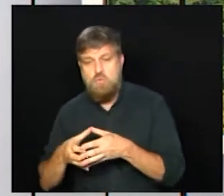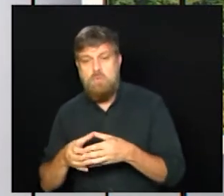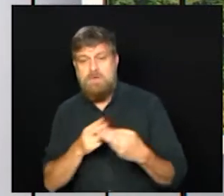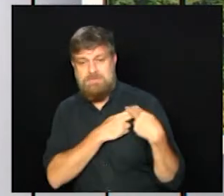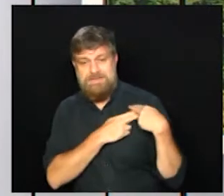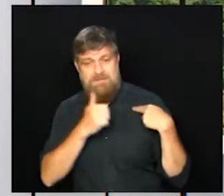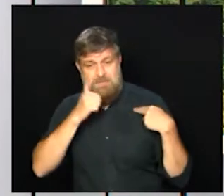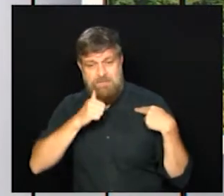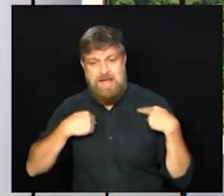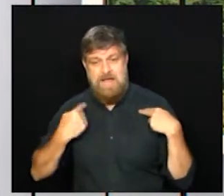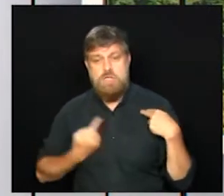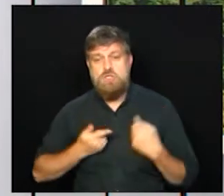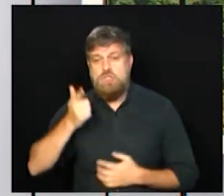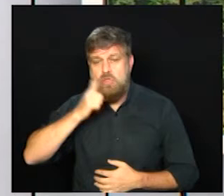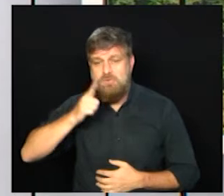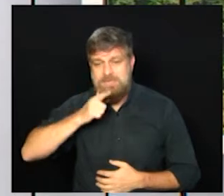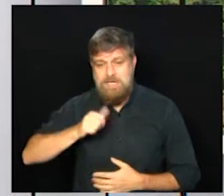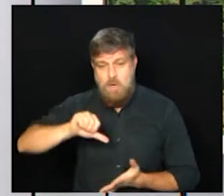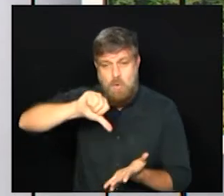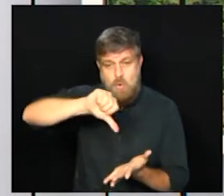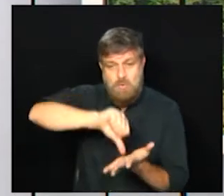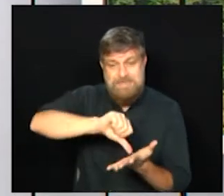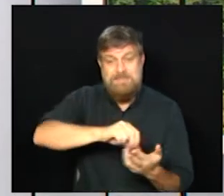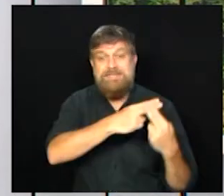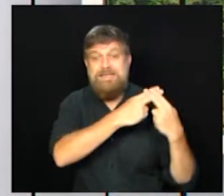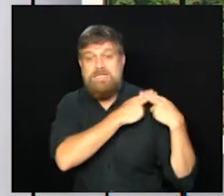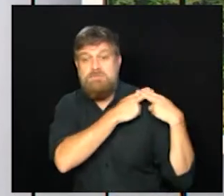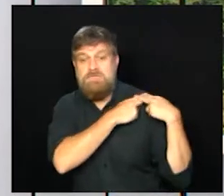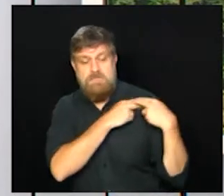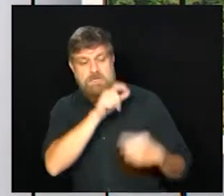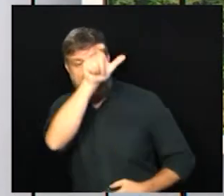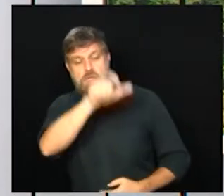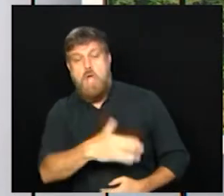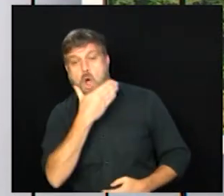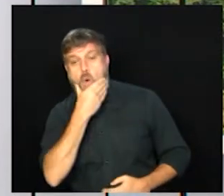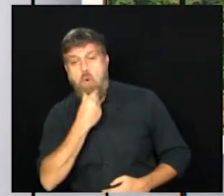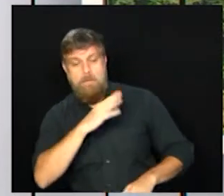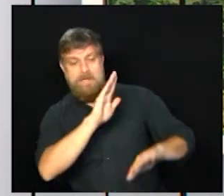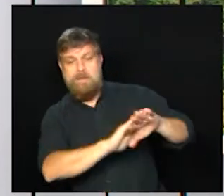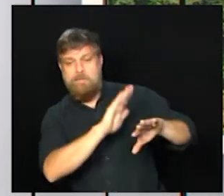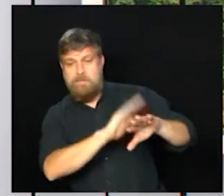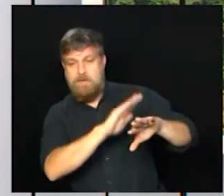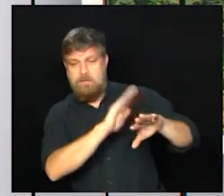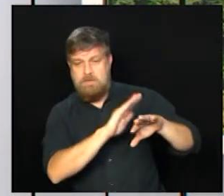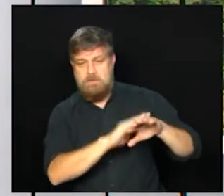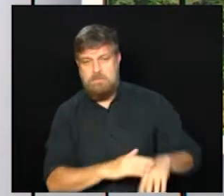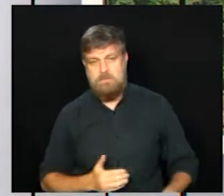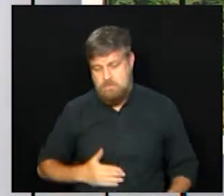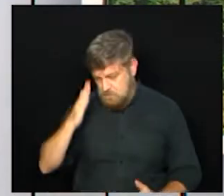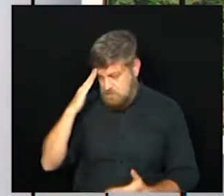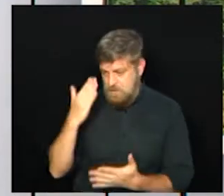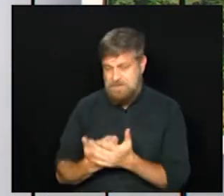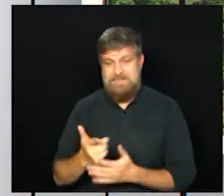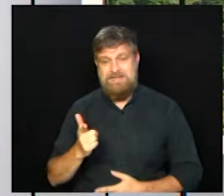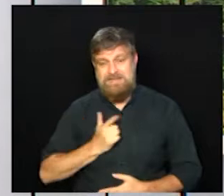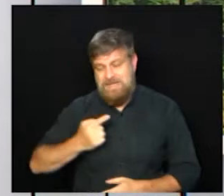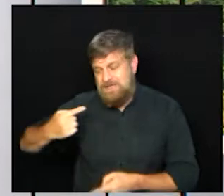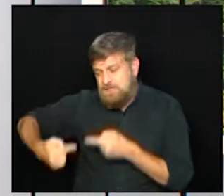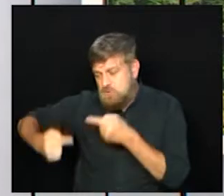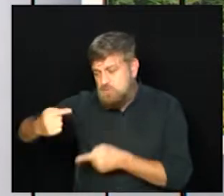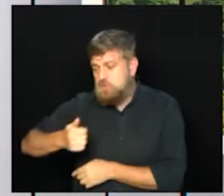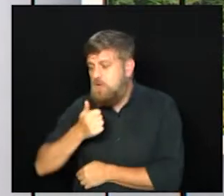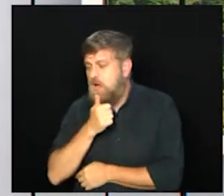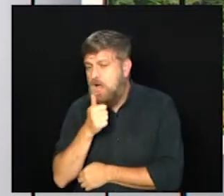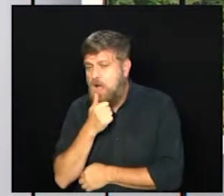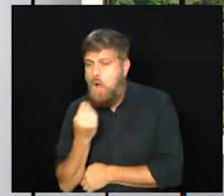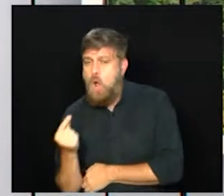conseguimos o CERAV, que é o Centro de Responsabilização do Autor de Violência. Ainda acredito que nós precisamos discutir como que